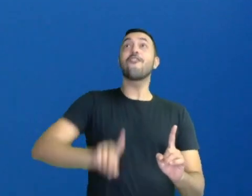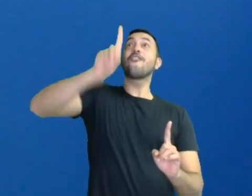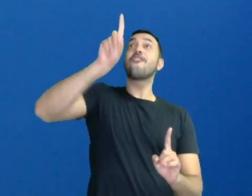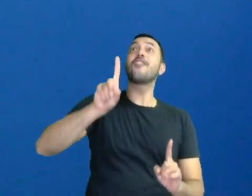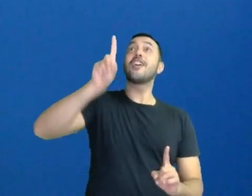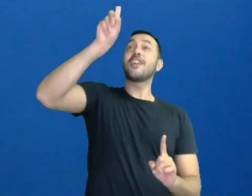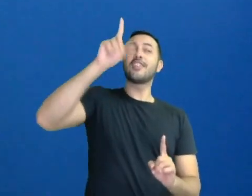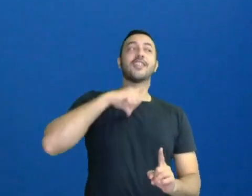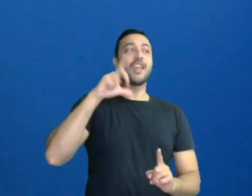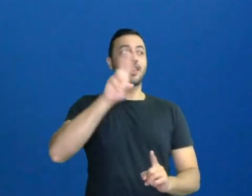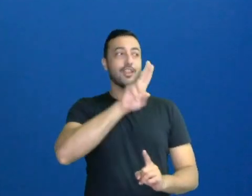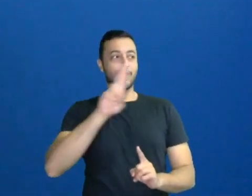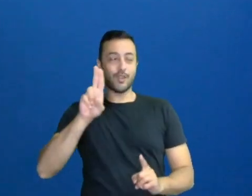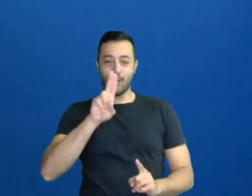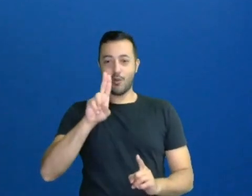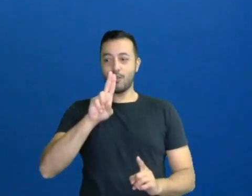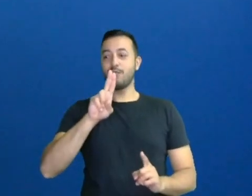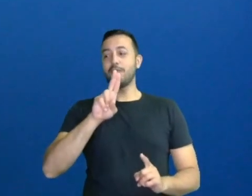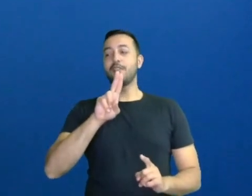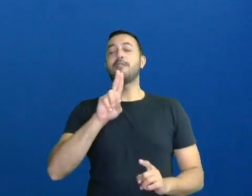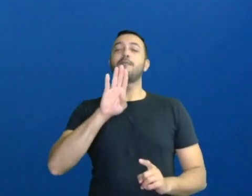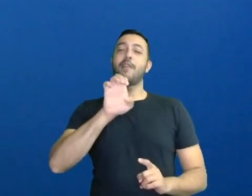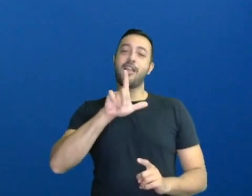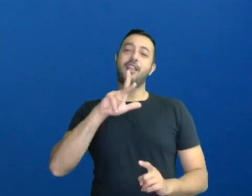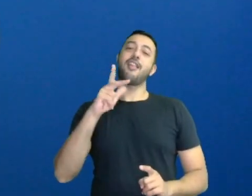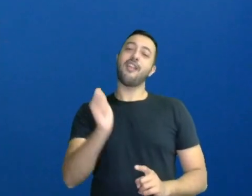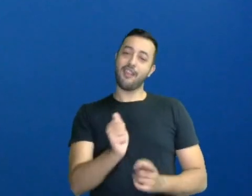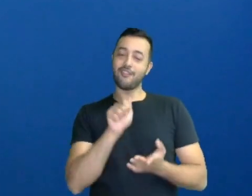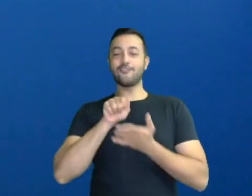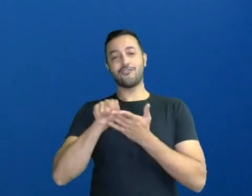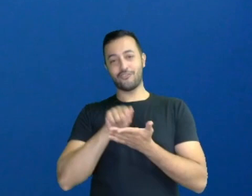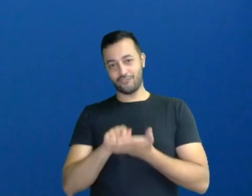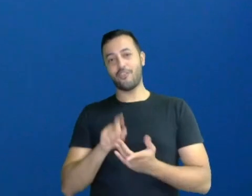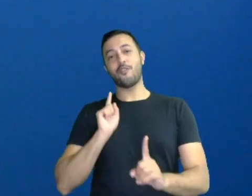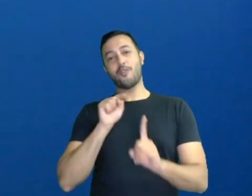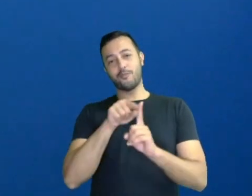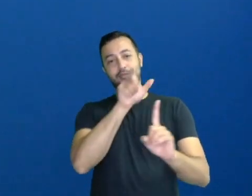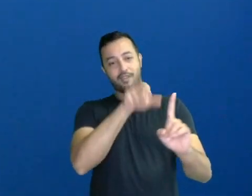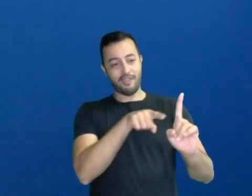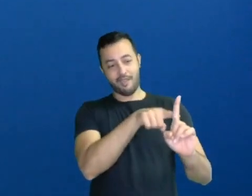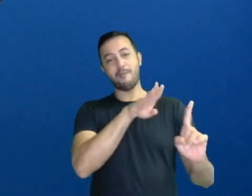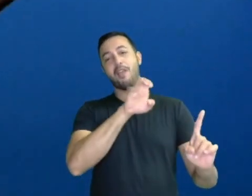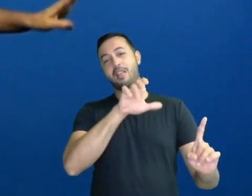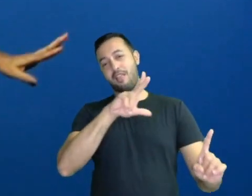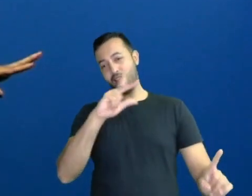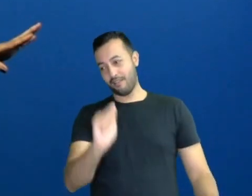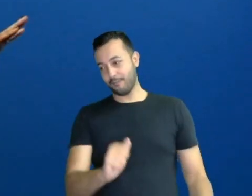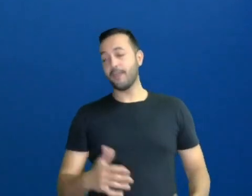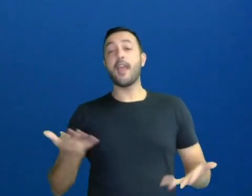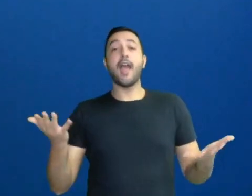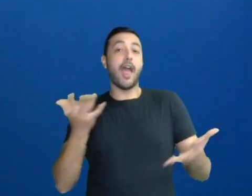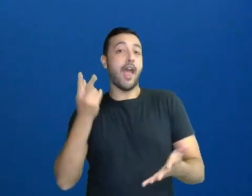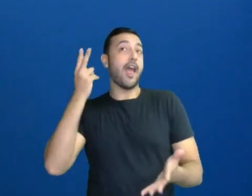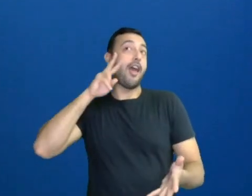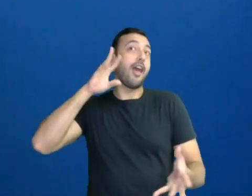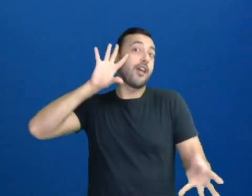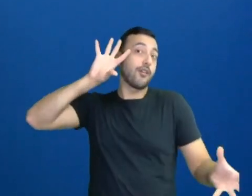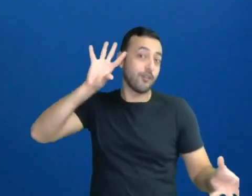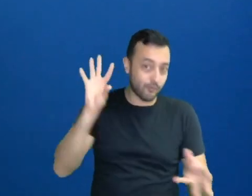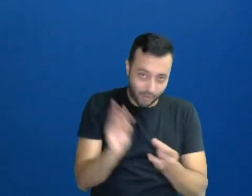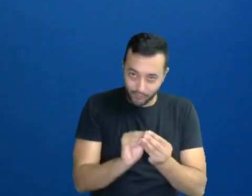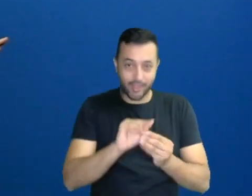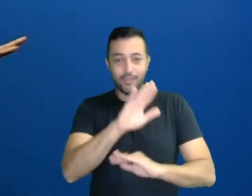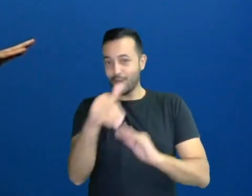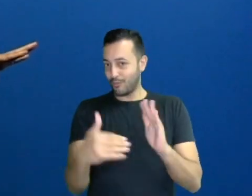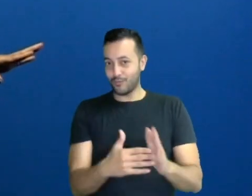cima já tem o nome dela Belinha né então esse bilhete foi escrito para Belinha vamos agora resumir tudo